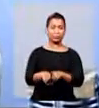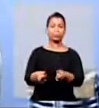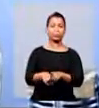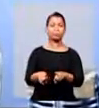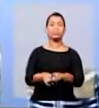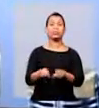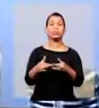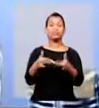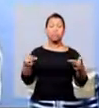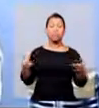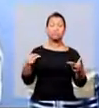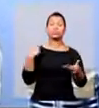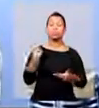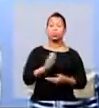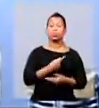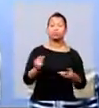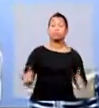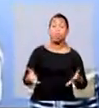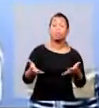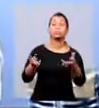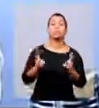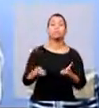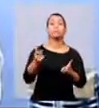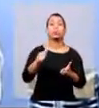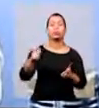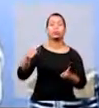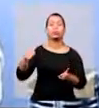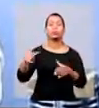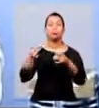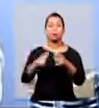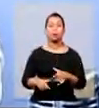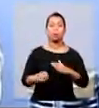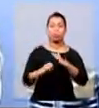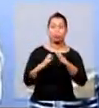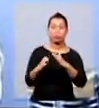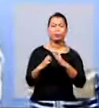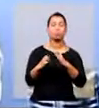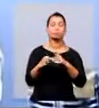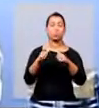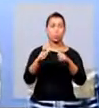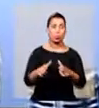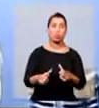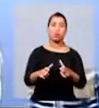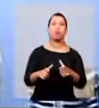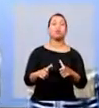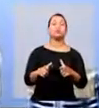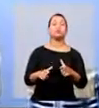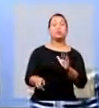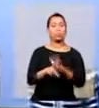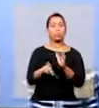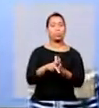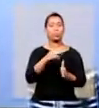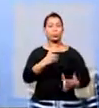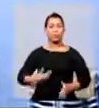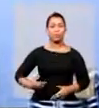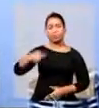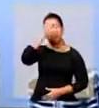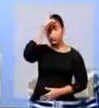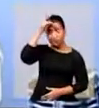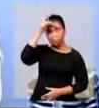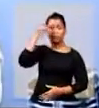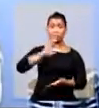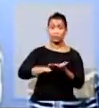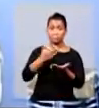estabelecimentos, nos lugares públicos, né, intérpretes que possam estar, né, colaborando dentro da... E, aliás, tinha uma quantidade de